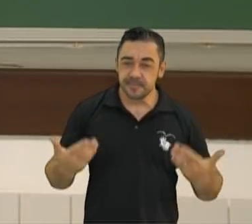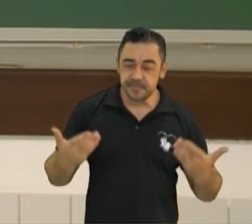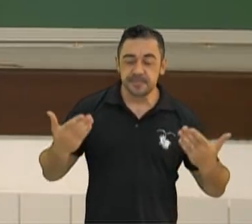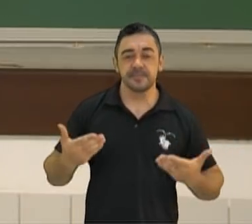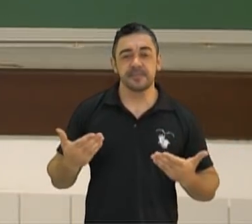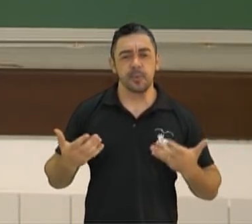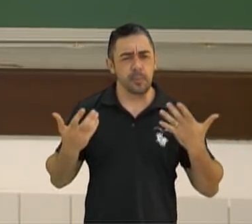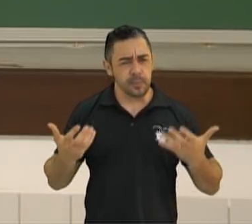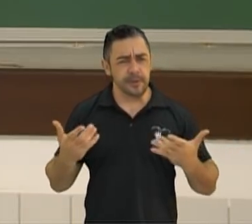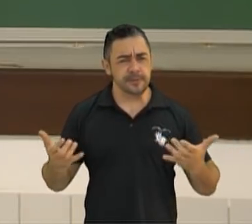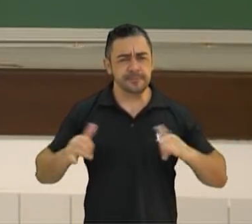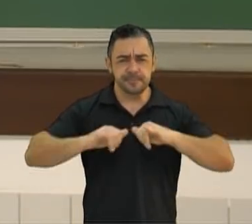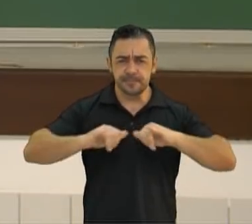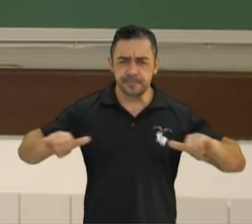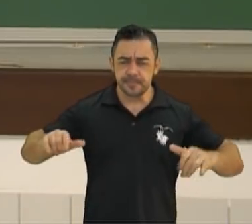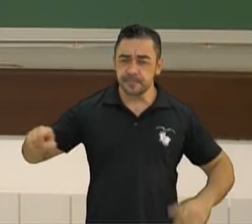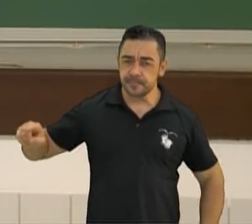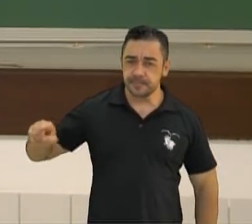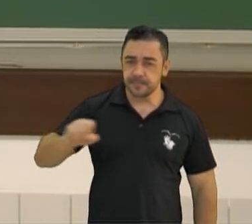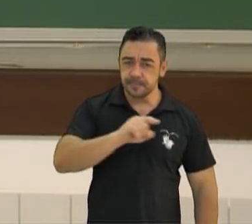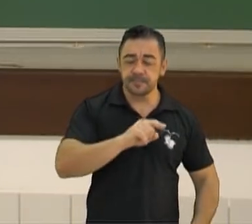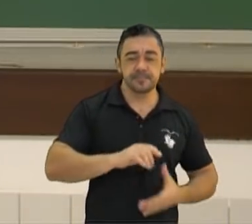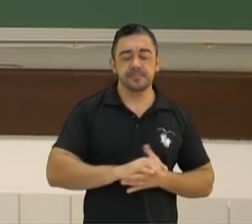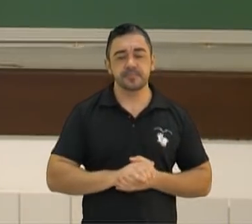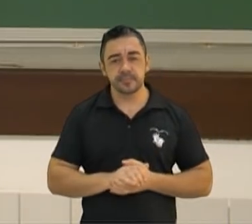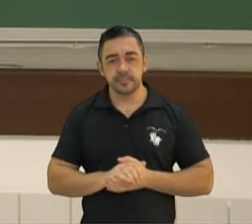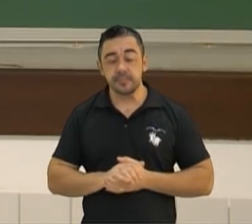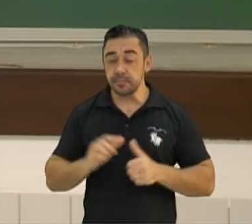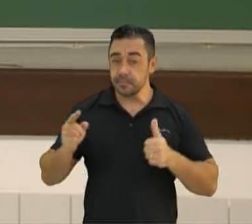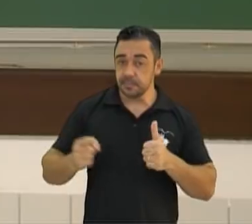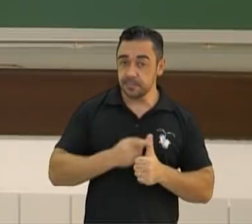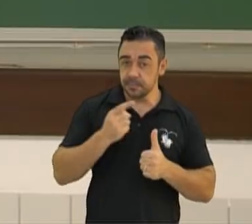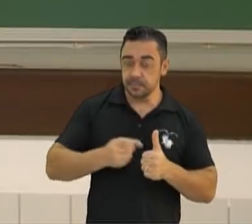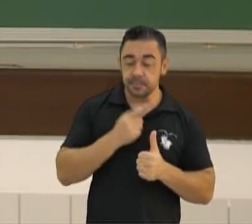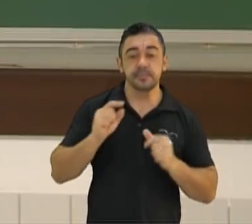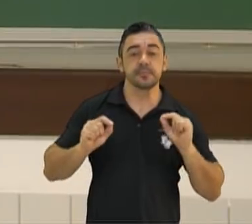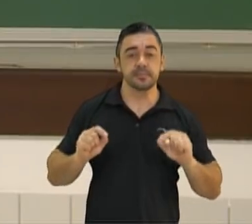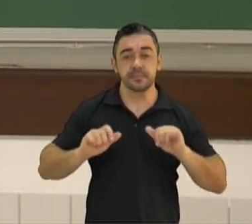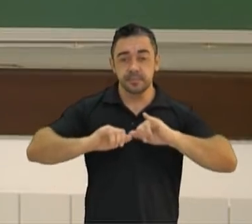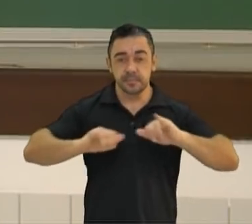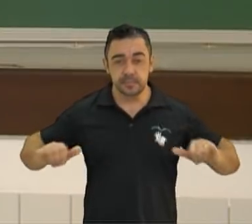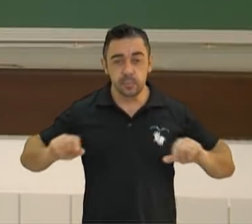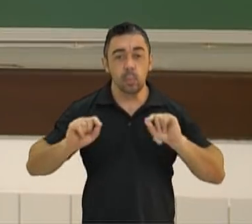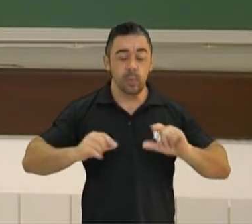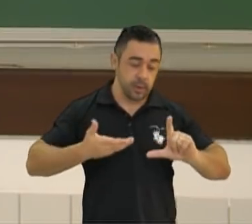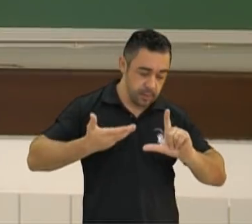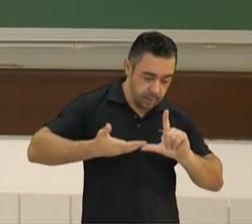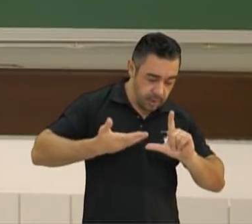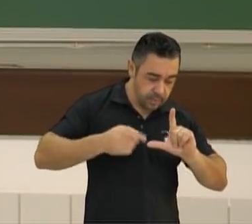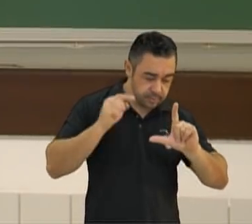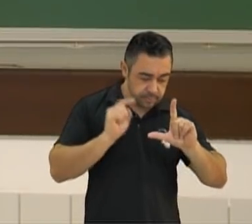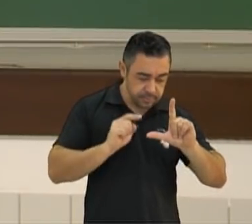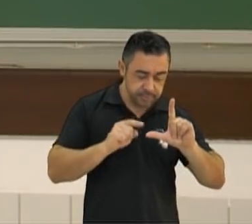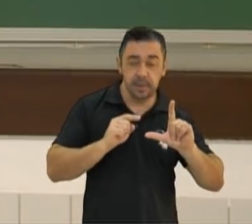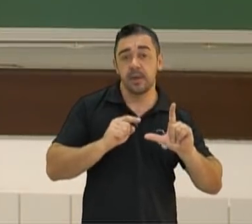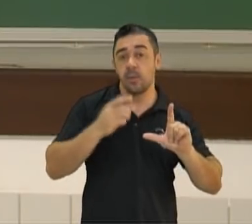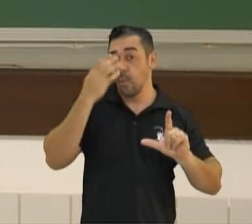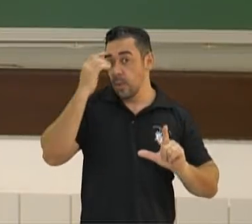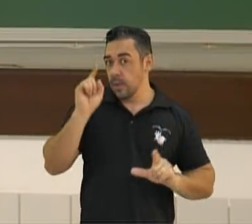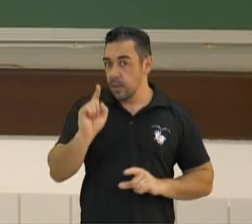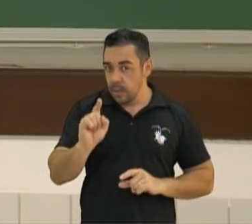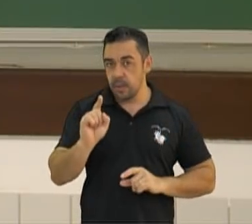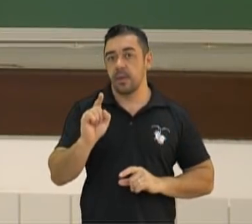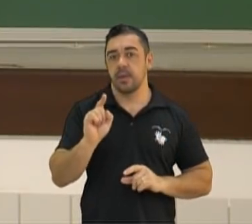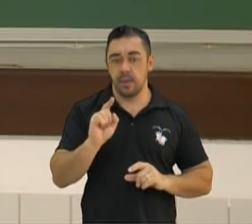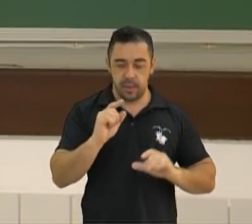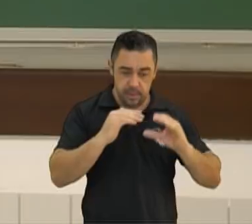eu gostaria de dar alguns recadinhos, tá? Primeiro recadinho é a respeito do Classroom. Não esqueçam de clicar